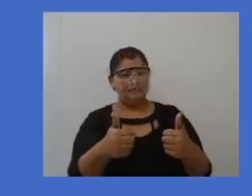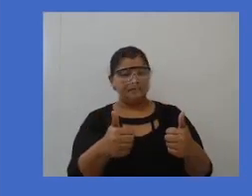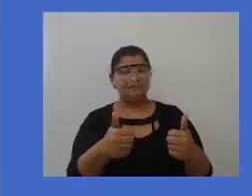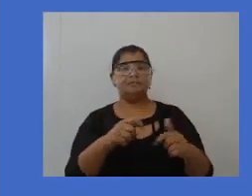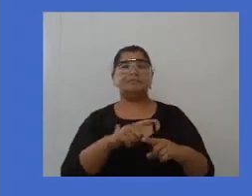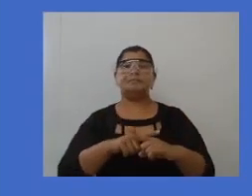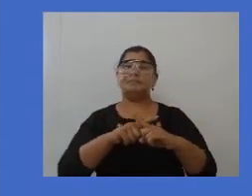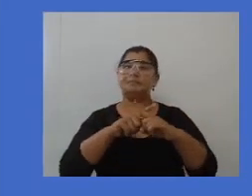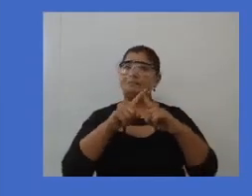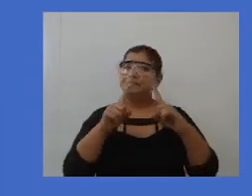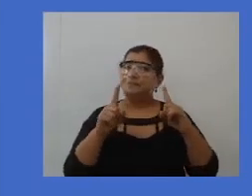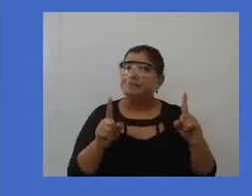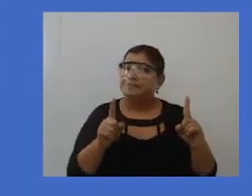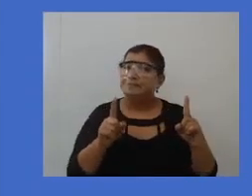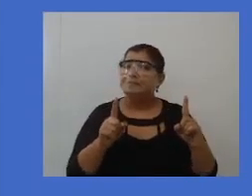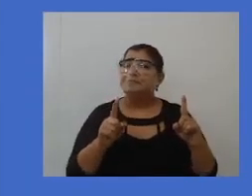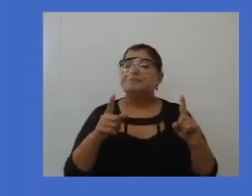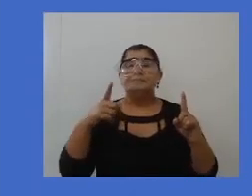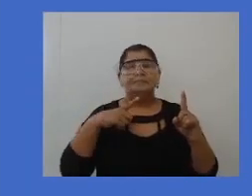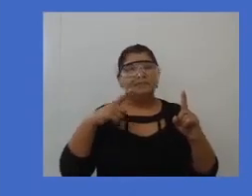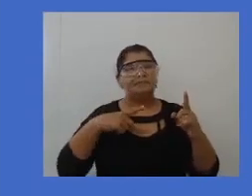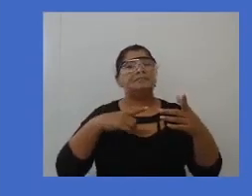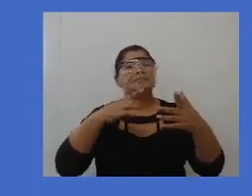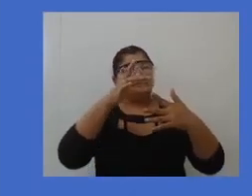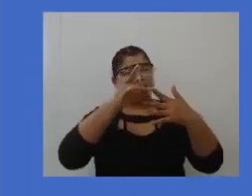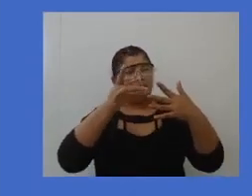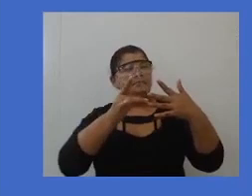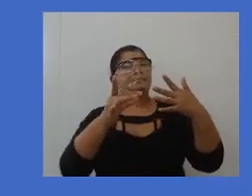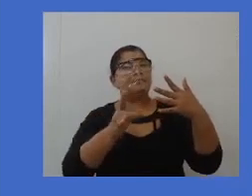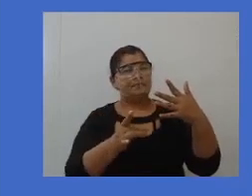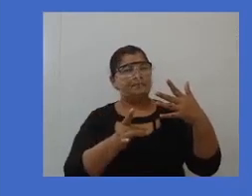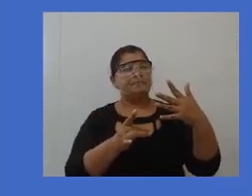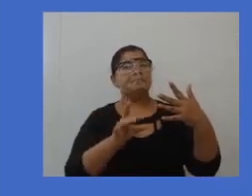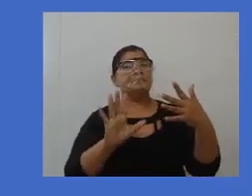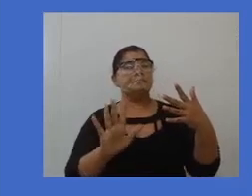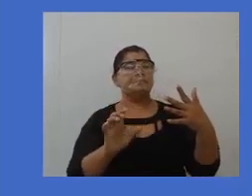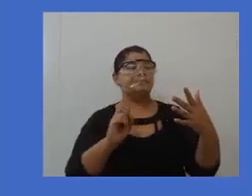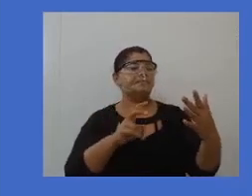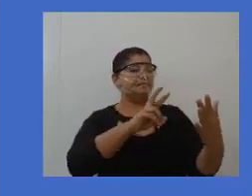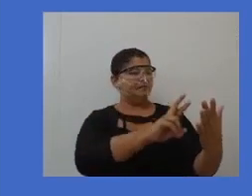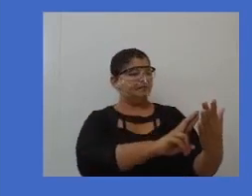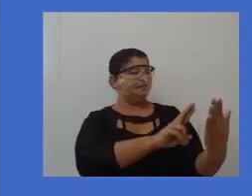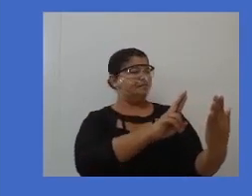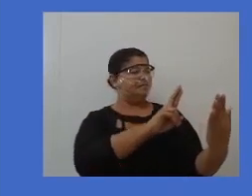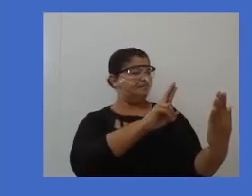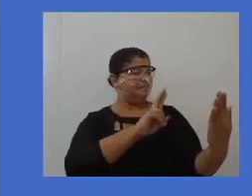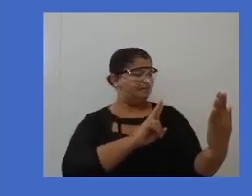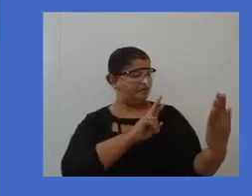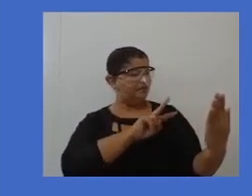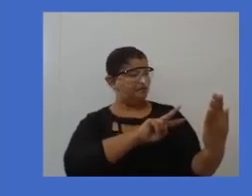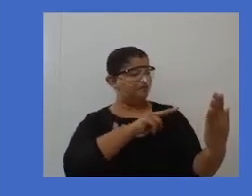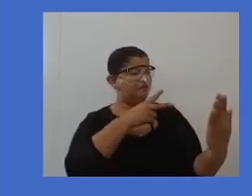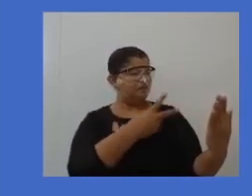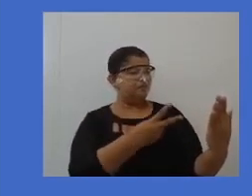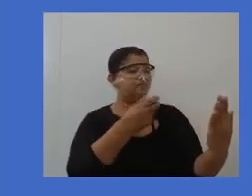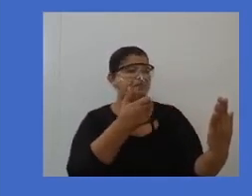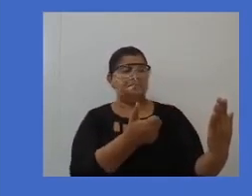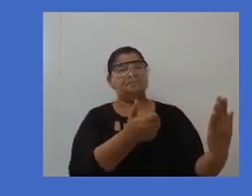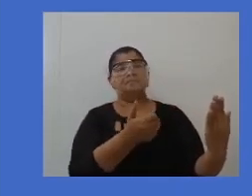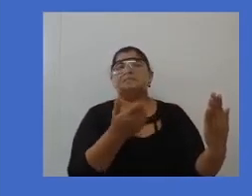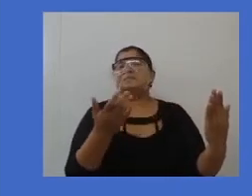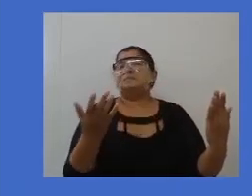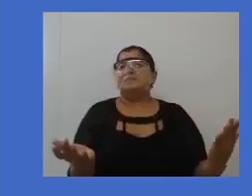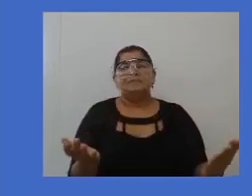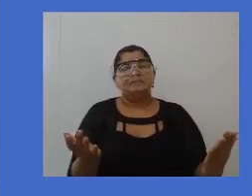eu falei começo, não é o principal. Se você para nisso, se você apenas interpretou, você está